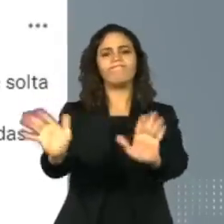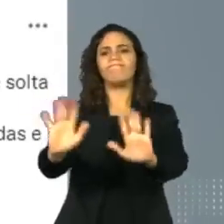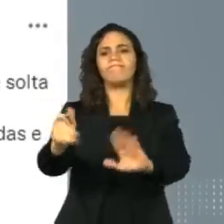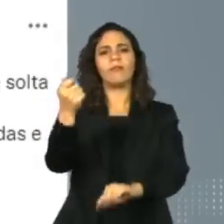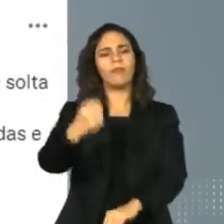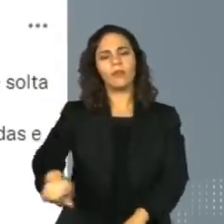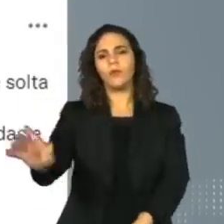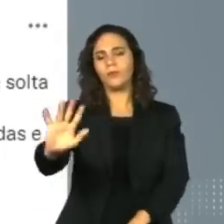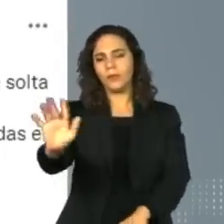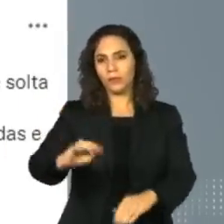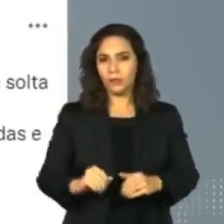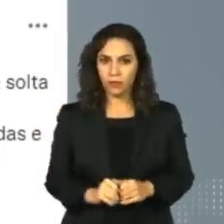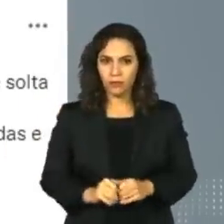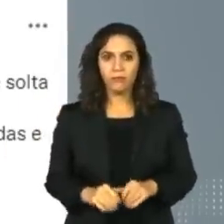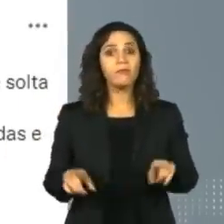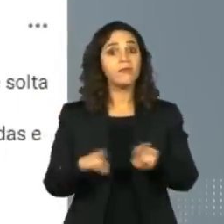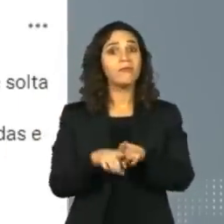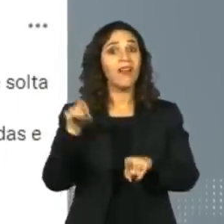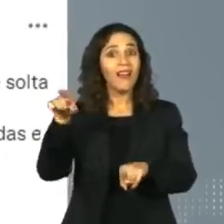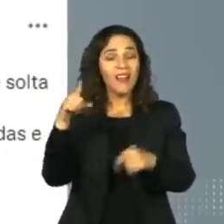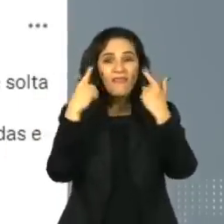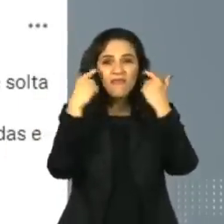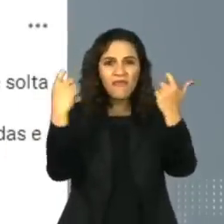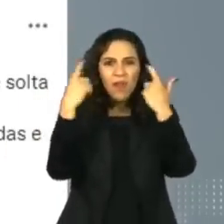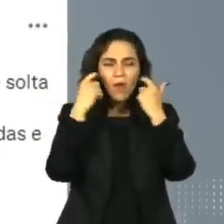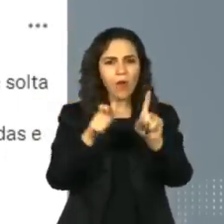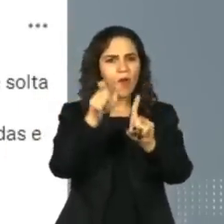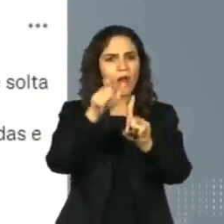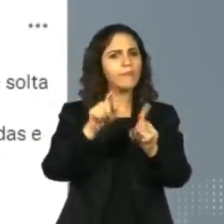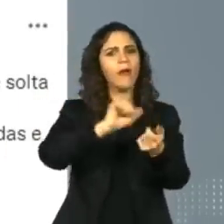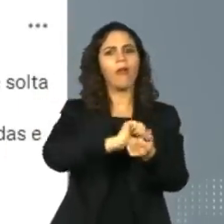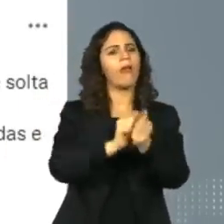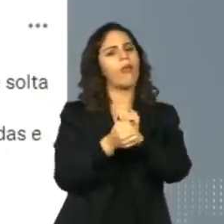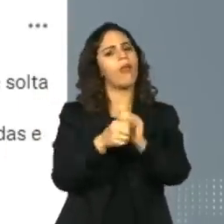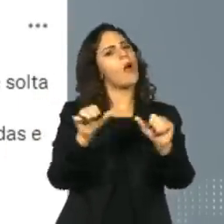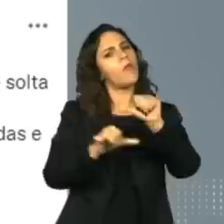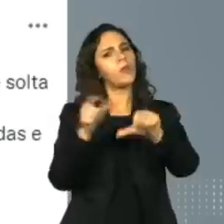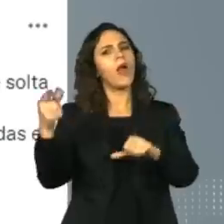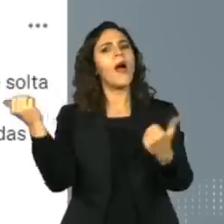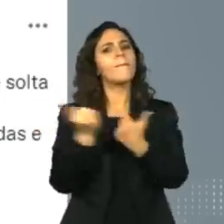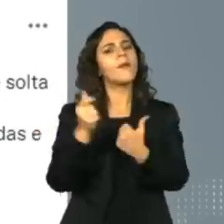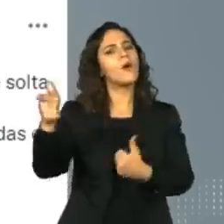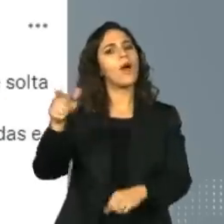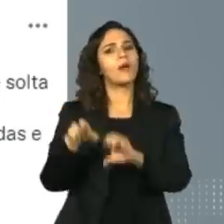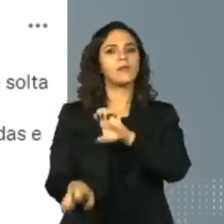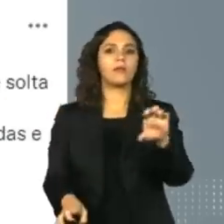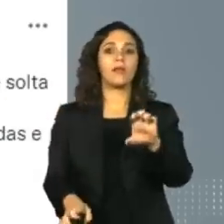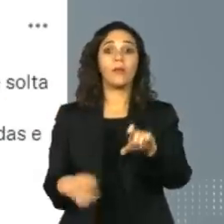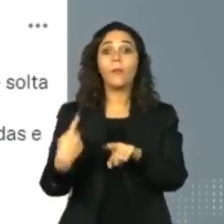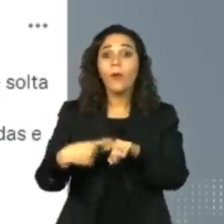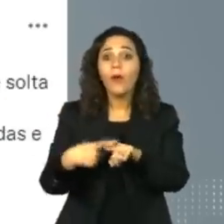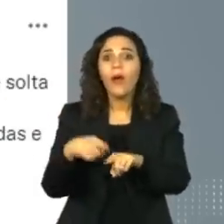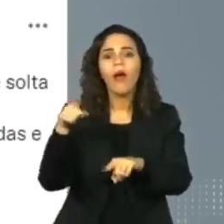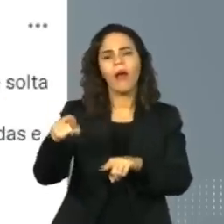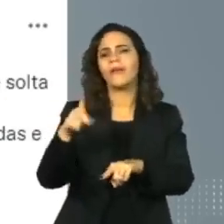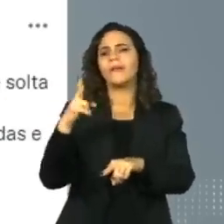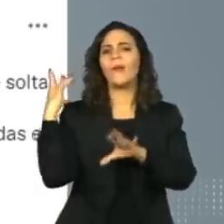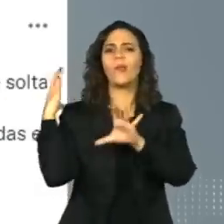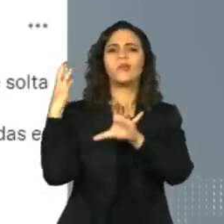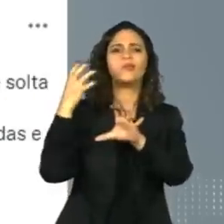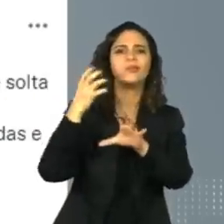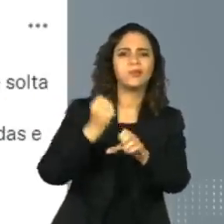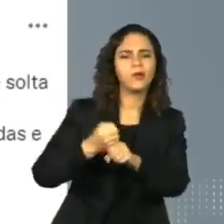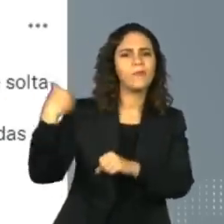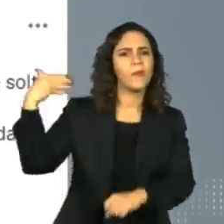contra opositores. E afirma que esse tipo de gente deve mudar de lado e apoiar a esquerda, que acumula um histórico inegável de